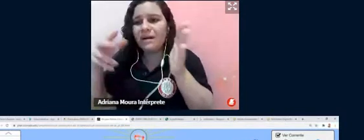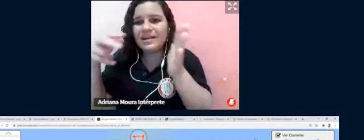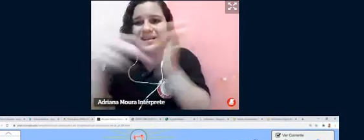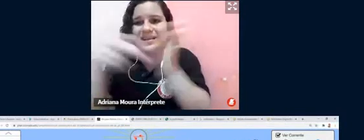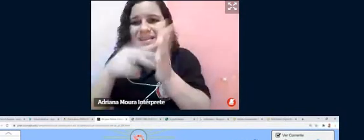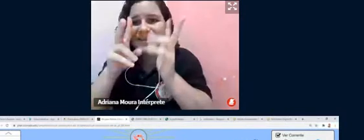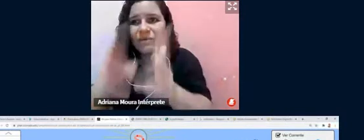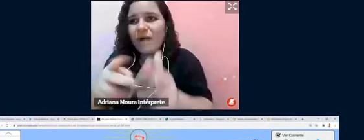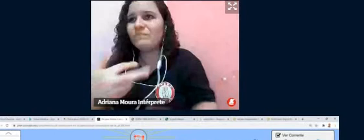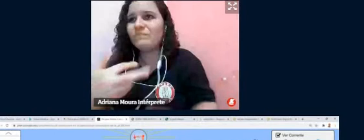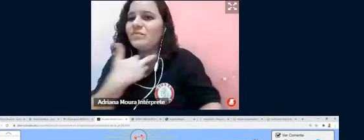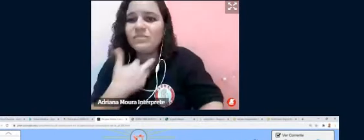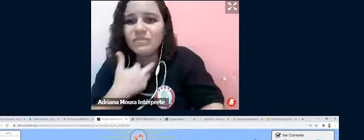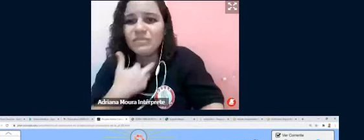tomada